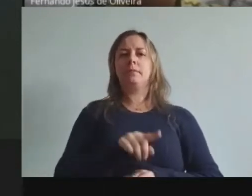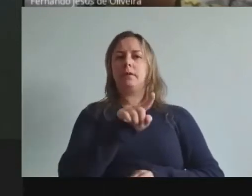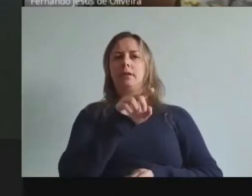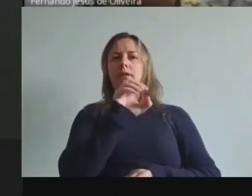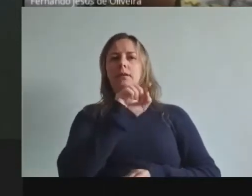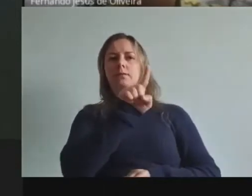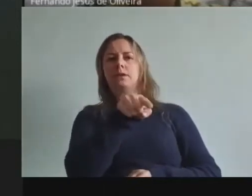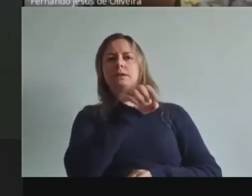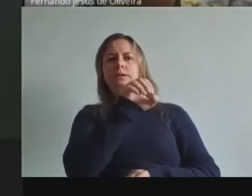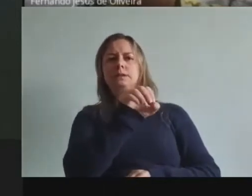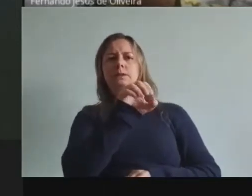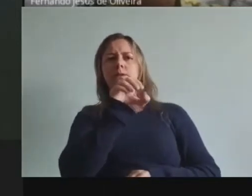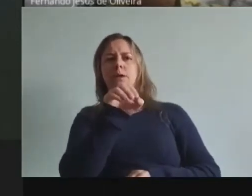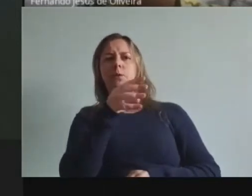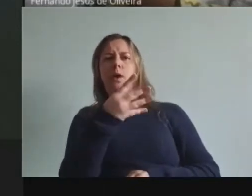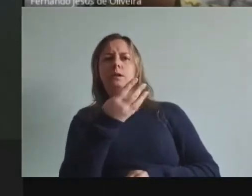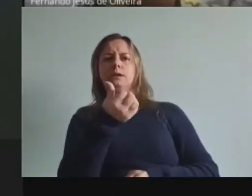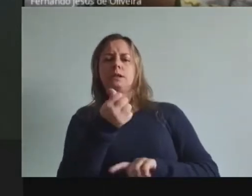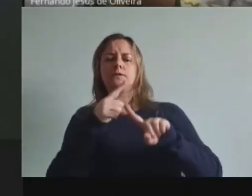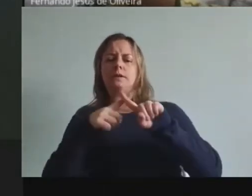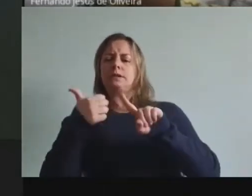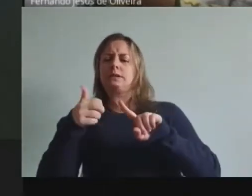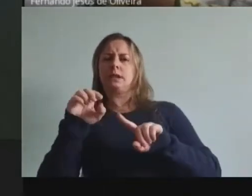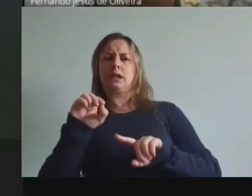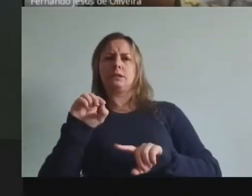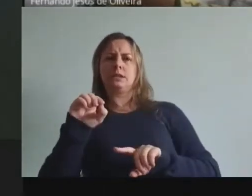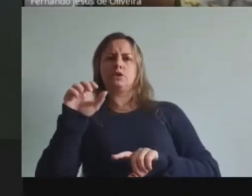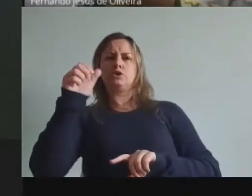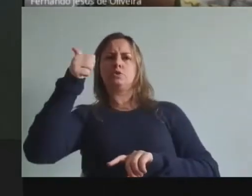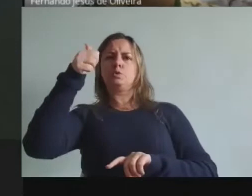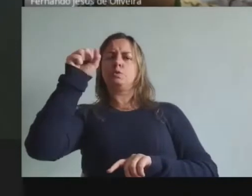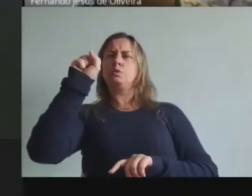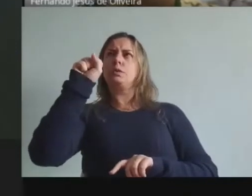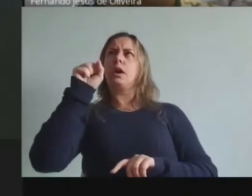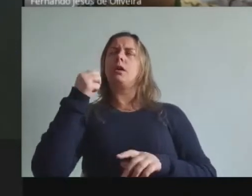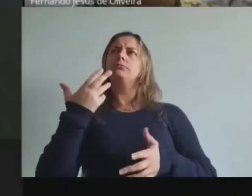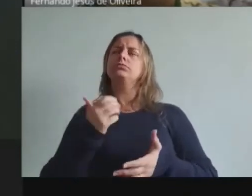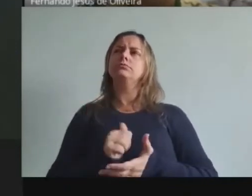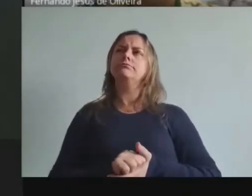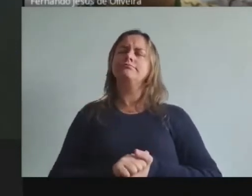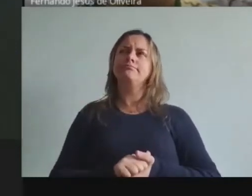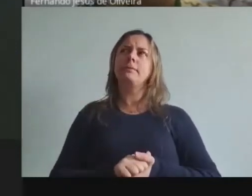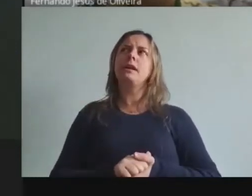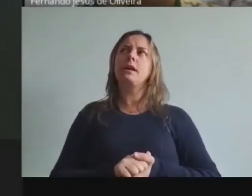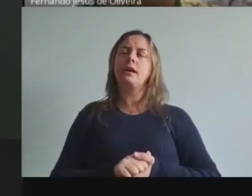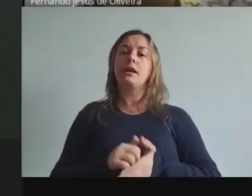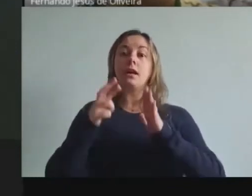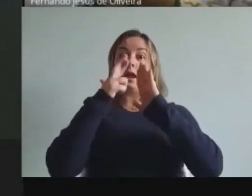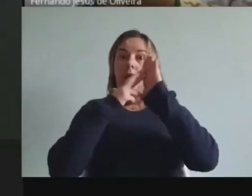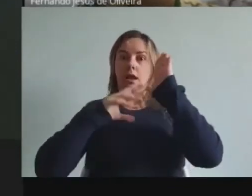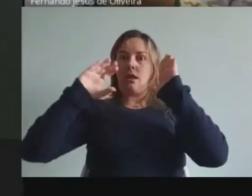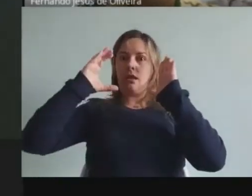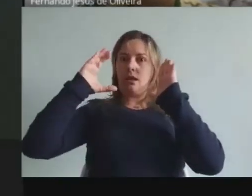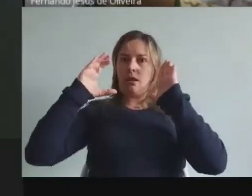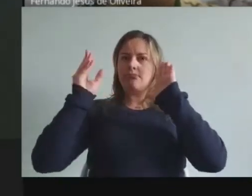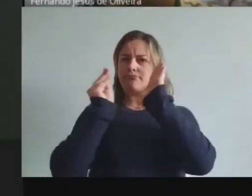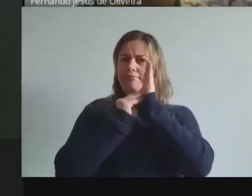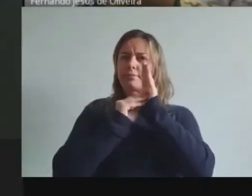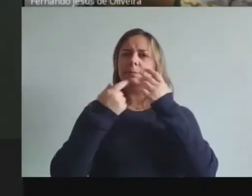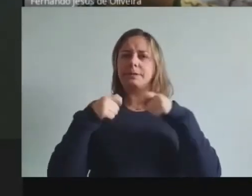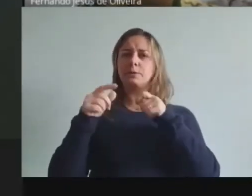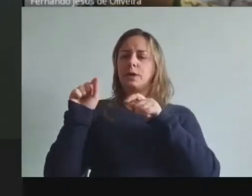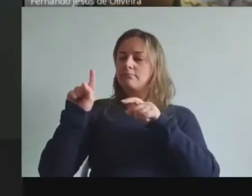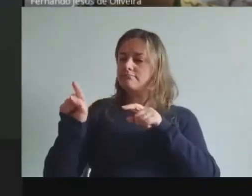a 18, eu quero escrever em notação científica. Em notação científica, vai ficar uma casa antes da vírgula,